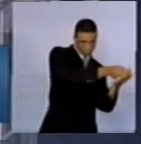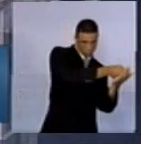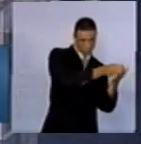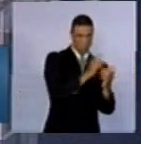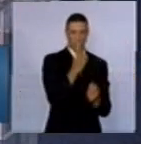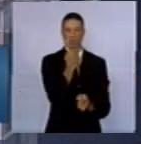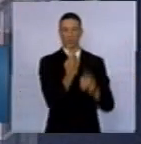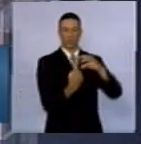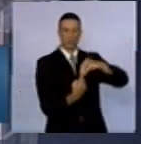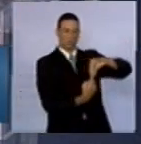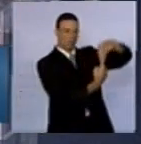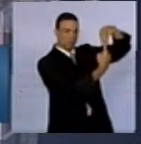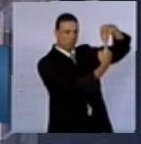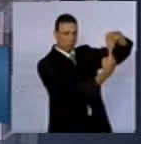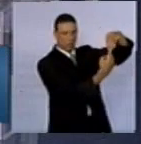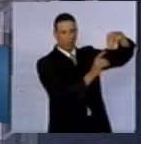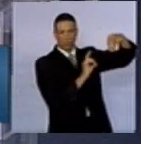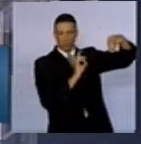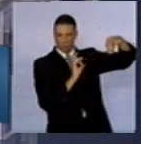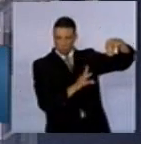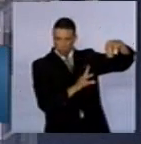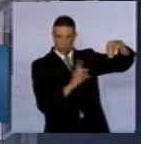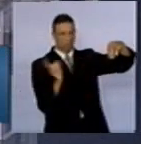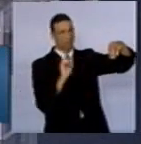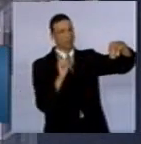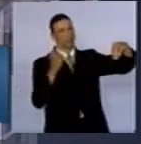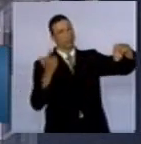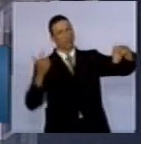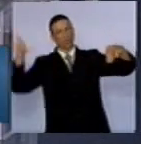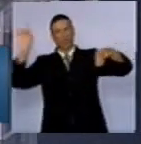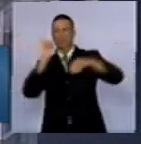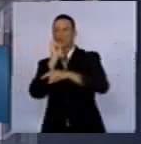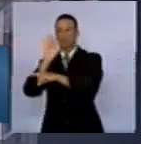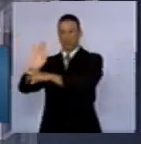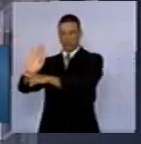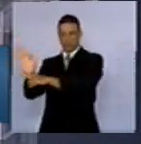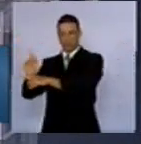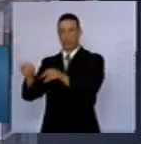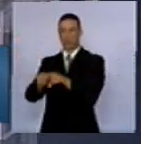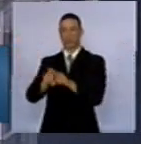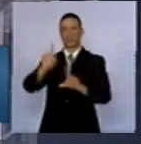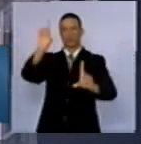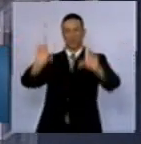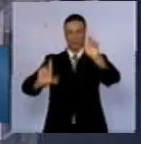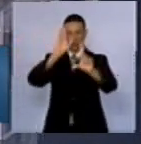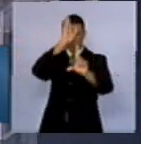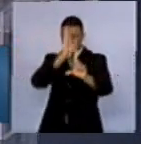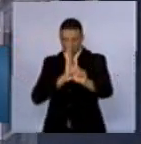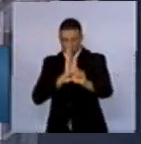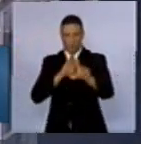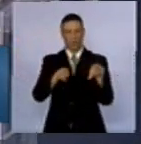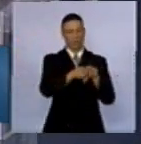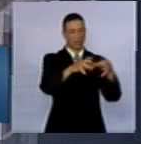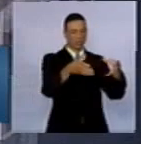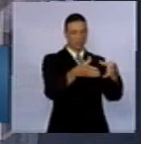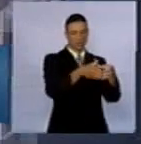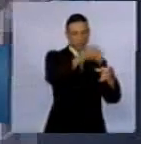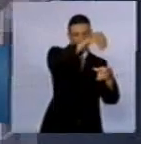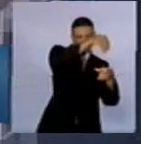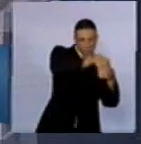plataforma de distribuição. Existem outras janelas, como, por exemplo, cinema, TV aberta, locação e a